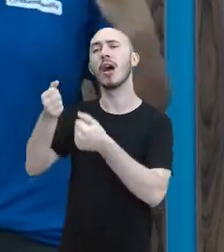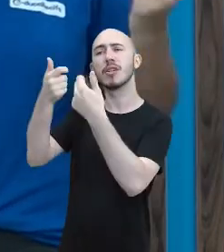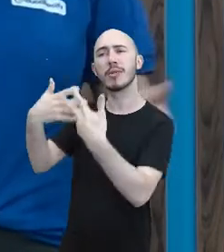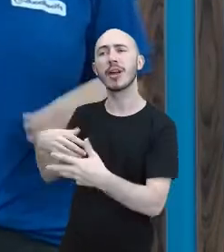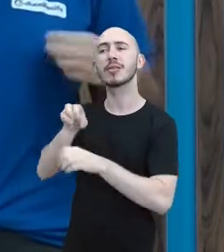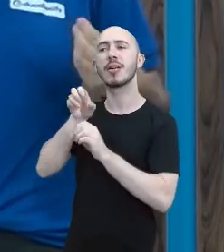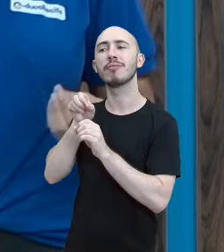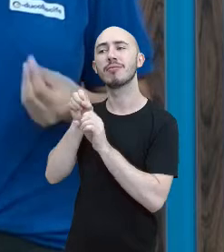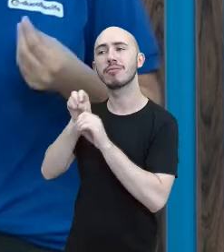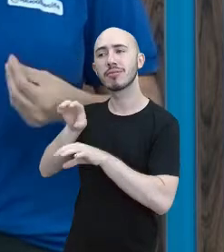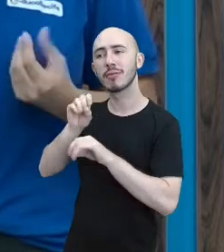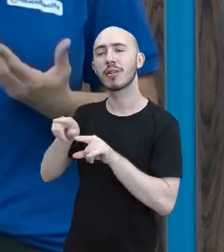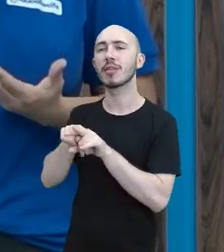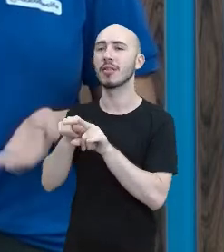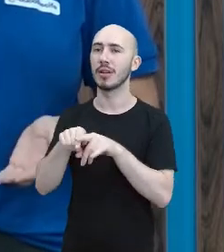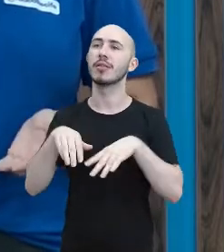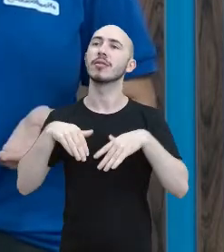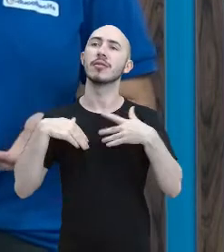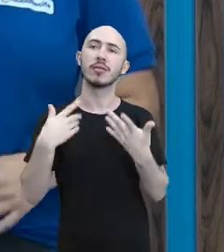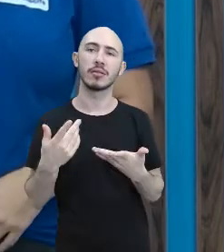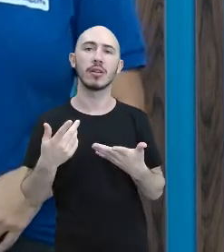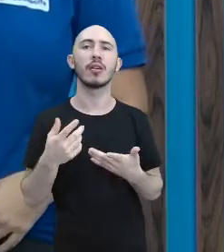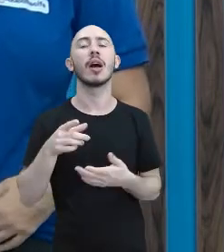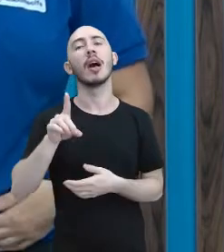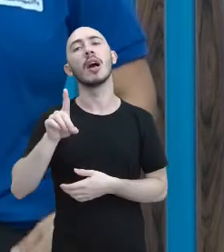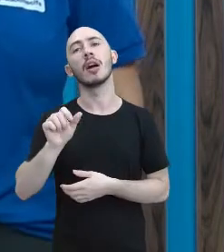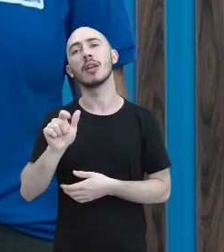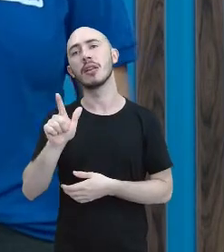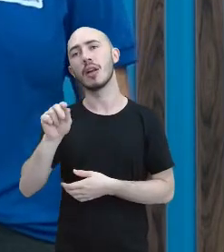assistiu a um vídeo tutorial de maquiagem.